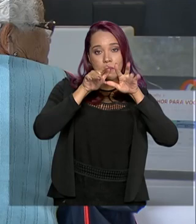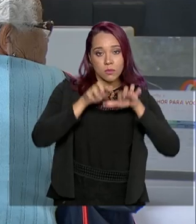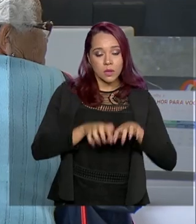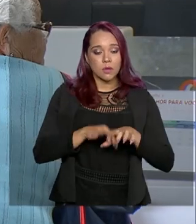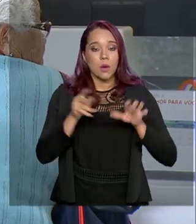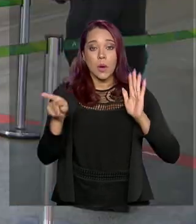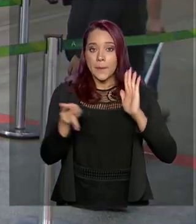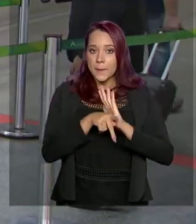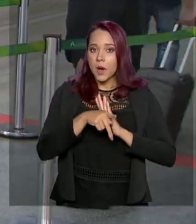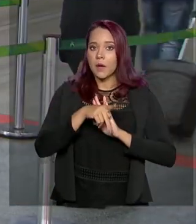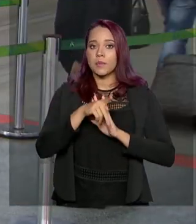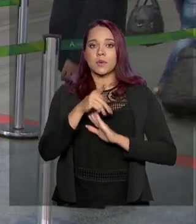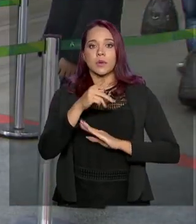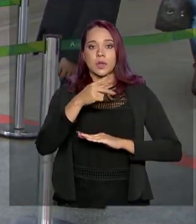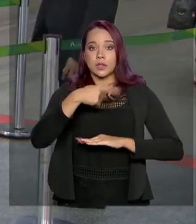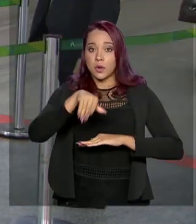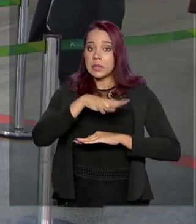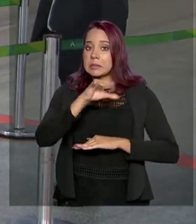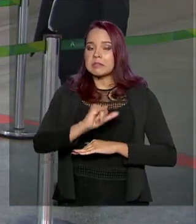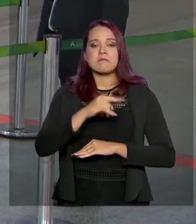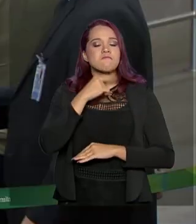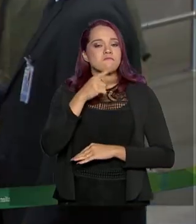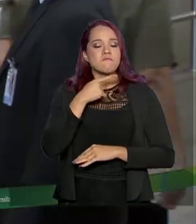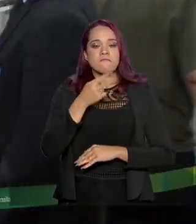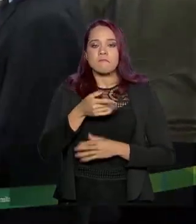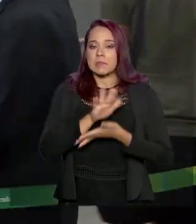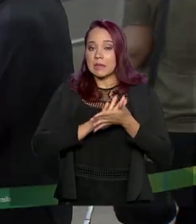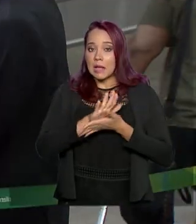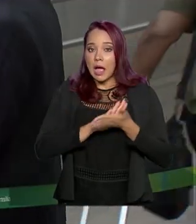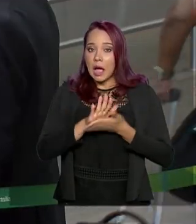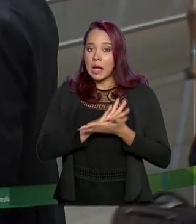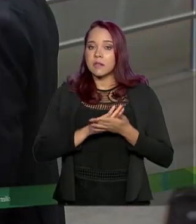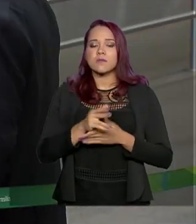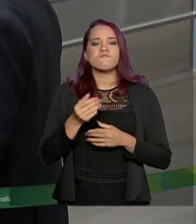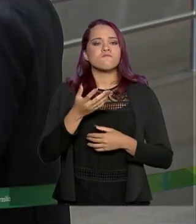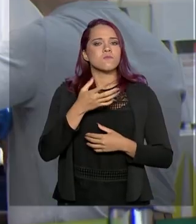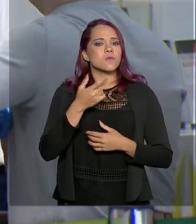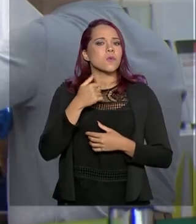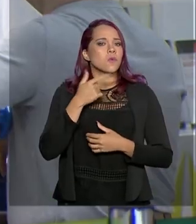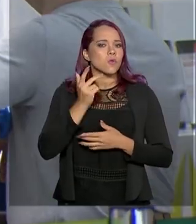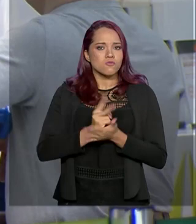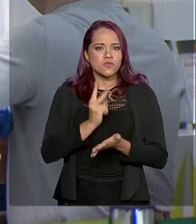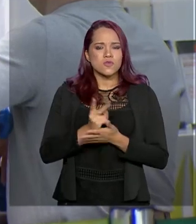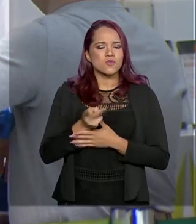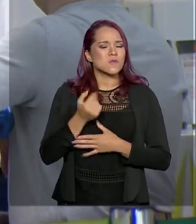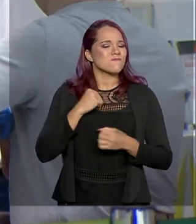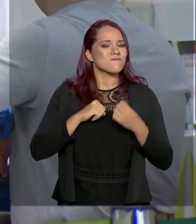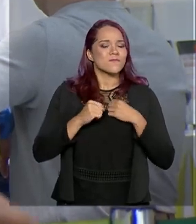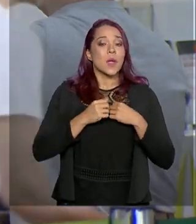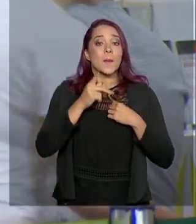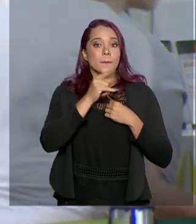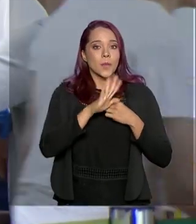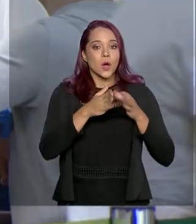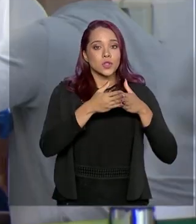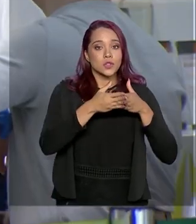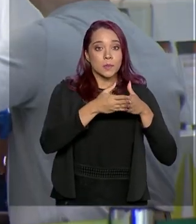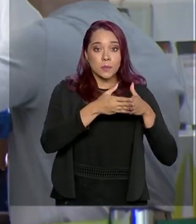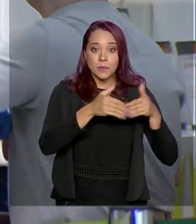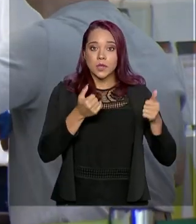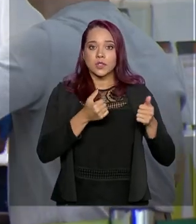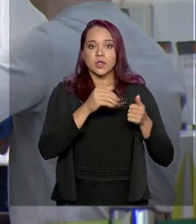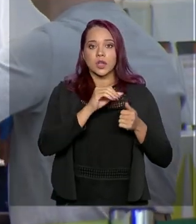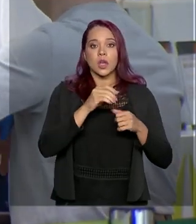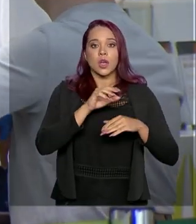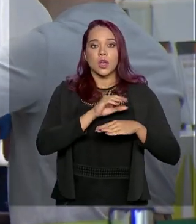própria companhia. Se não ficar satisfeito ainda, permanecendo essa insatisfação, ele pode recorrer ao consumidor